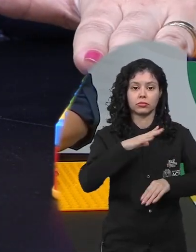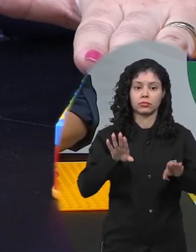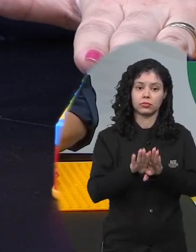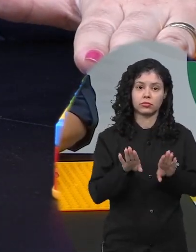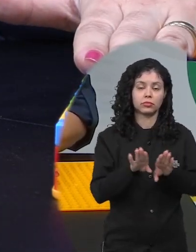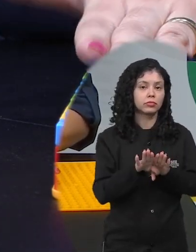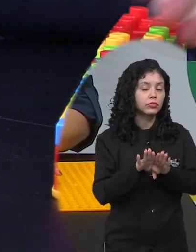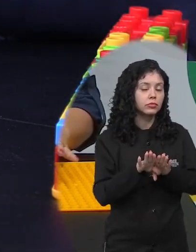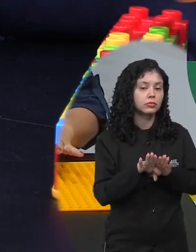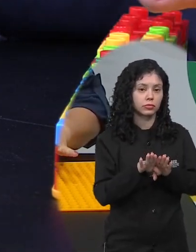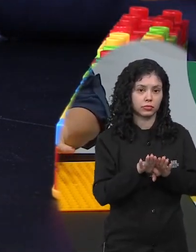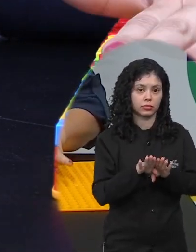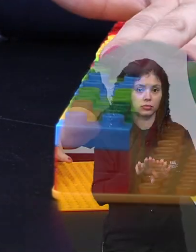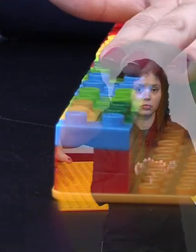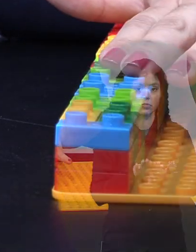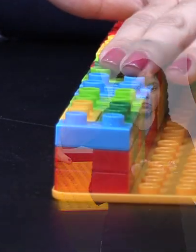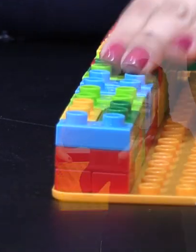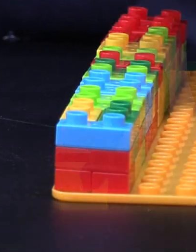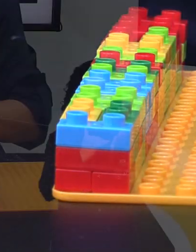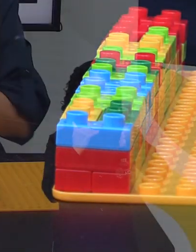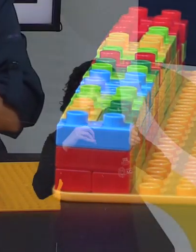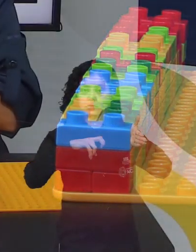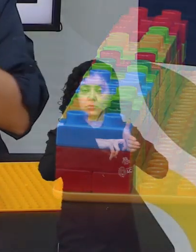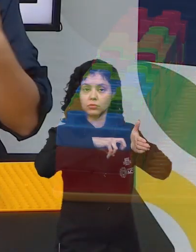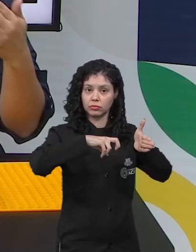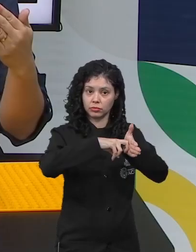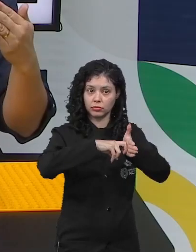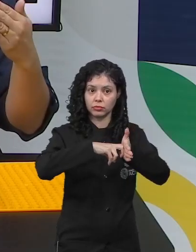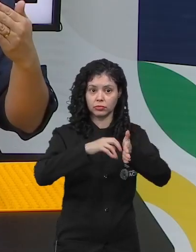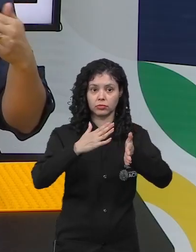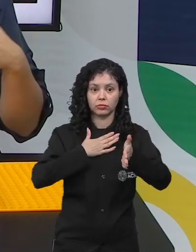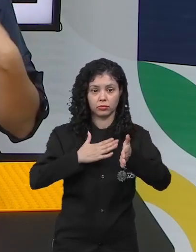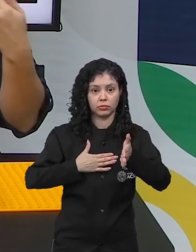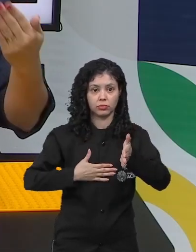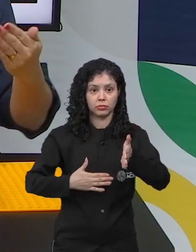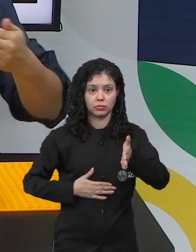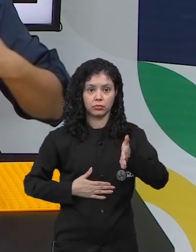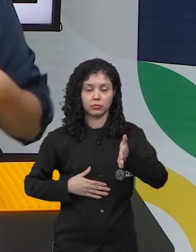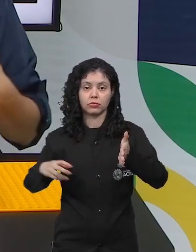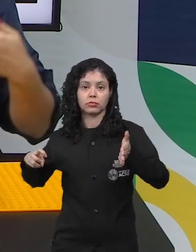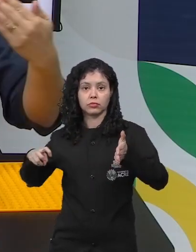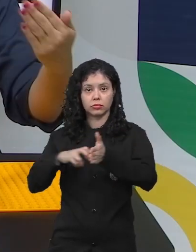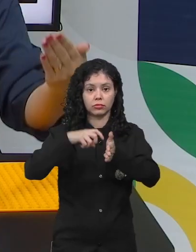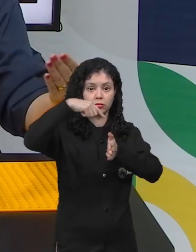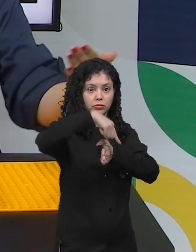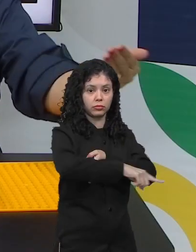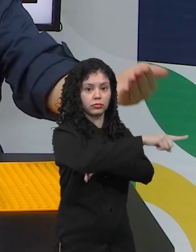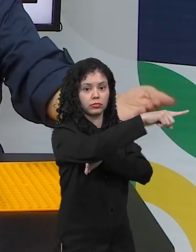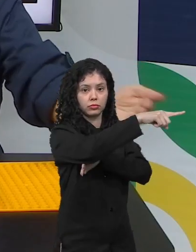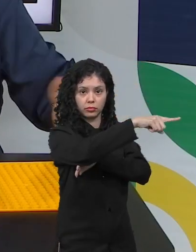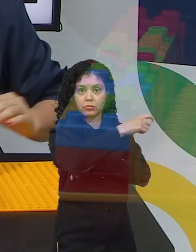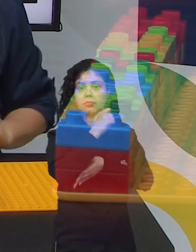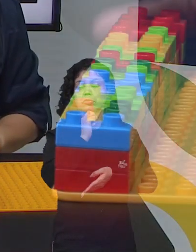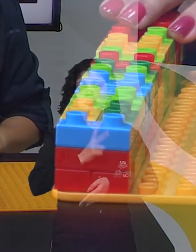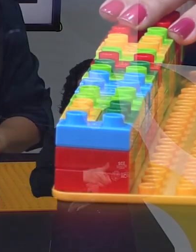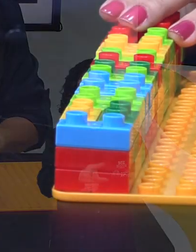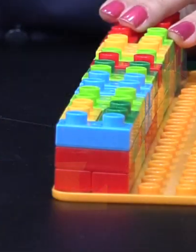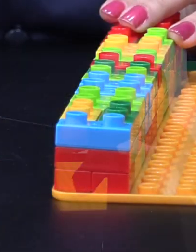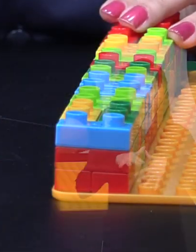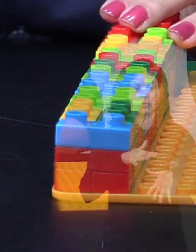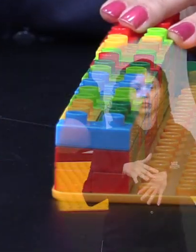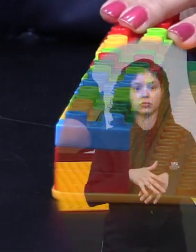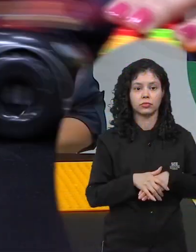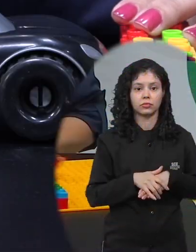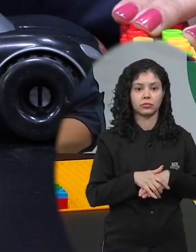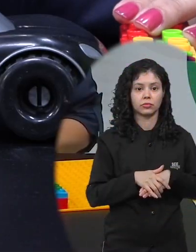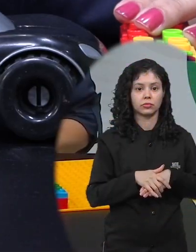aqui uma mureta de proteção, o corpo dela tende a continuar em movimento. Então, ó,